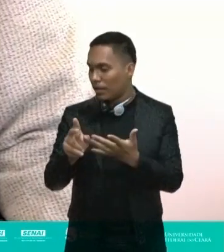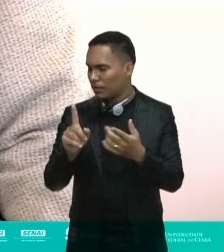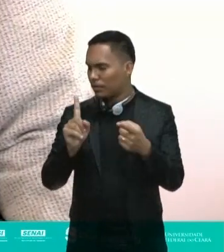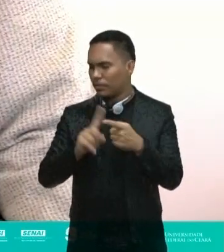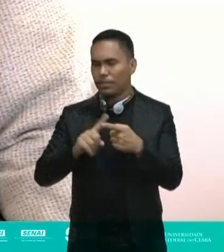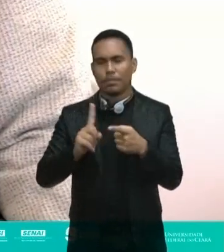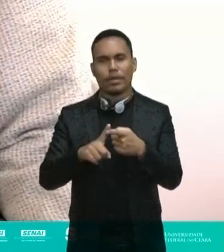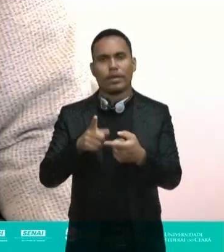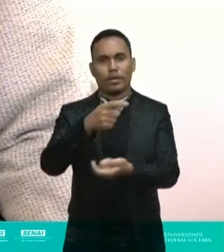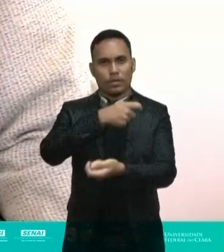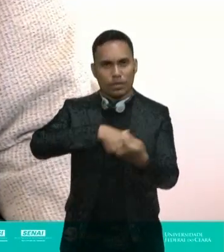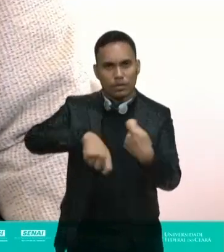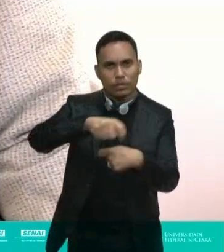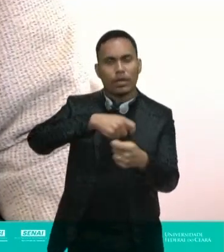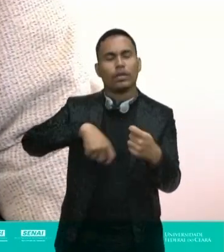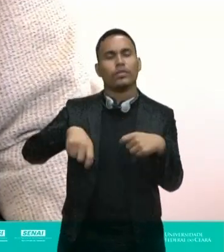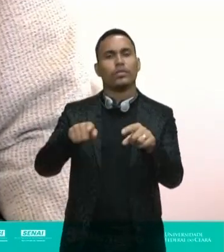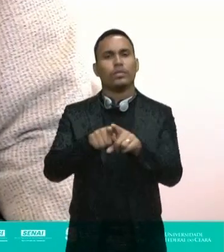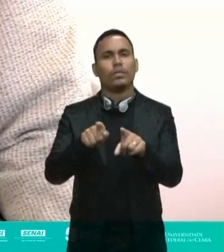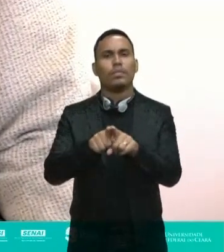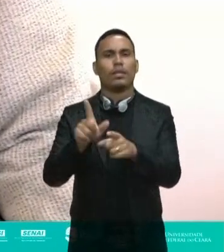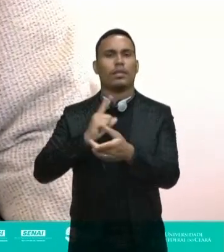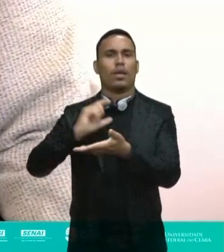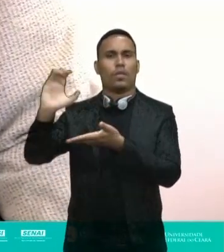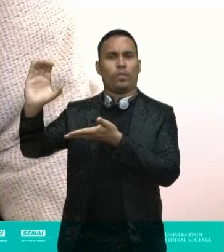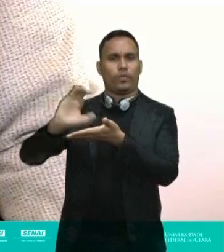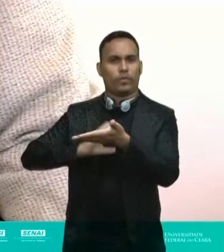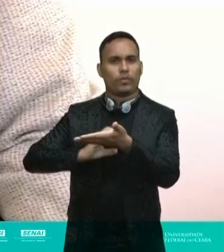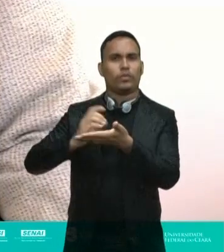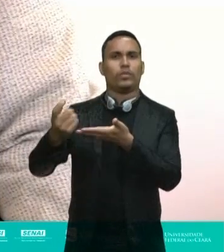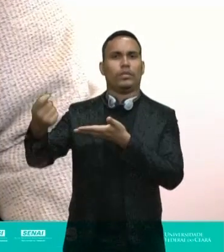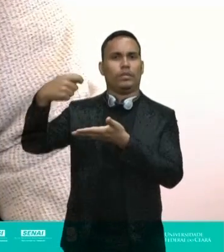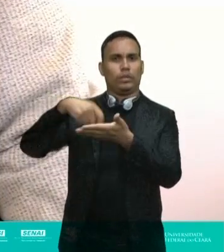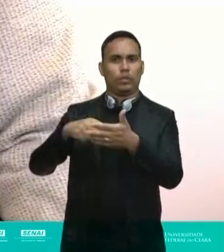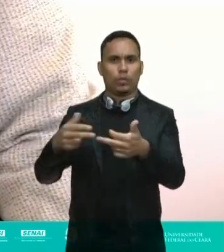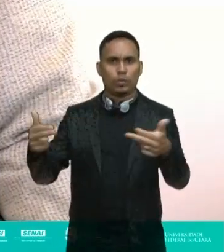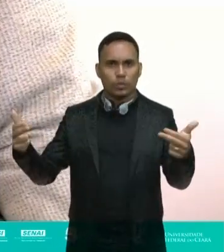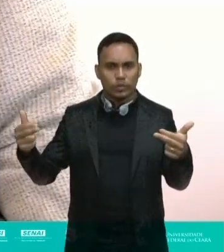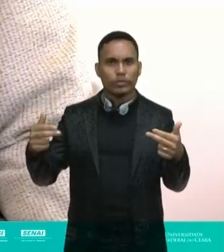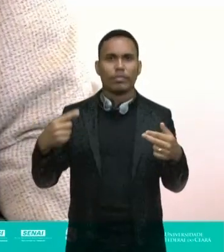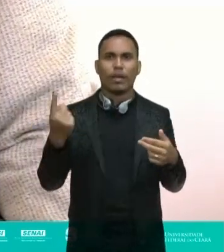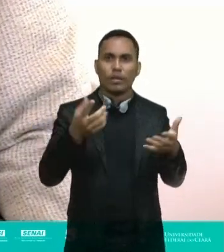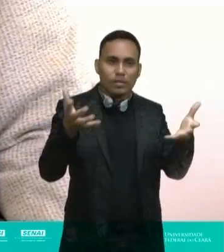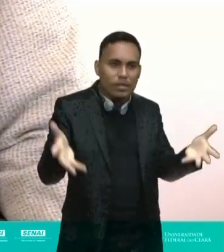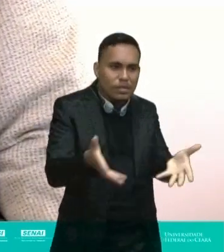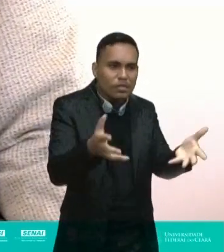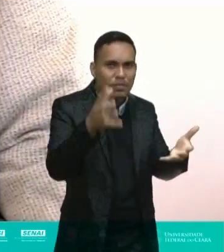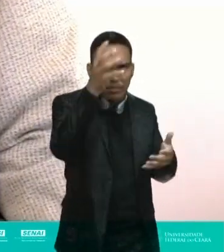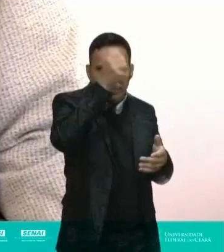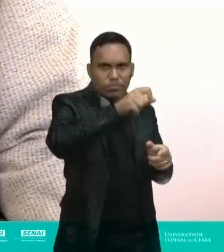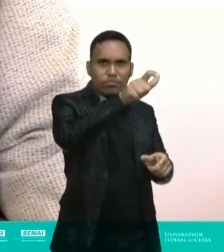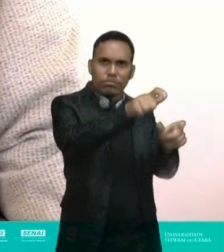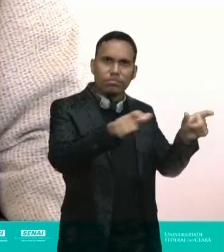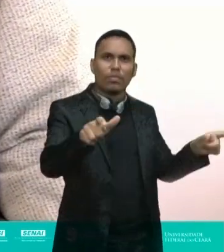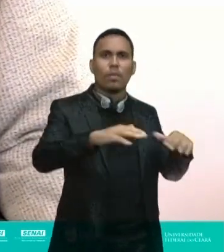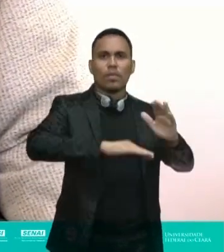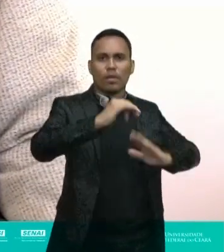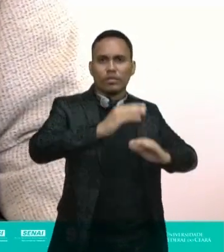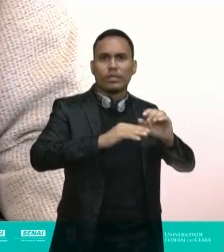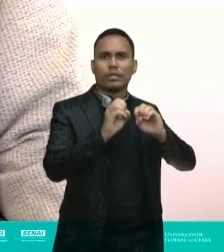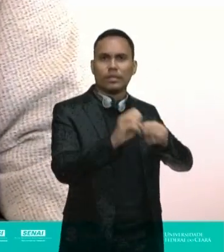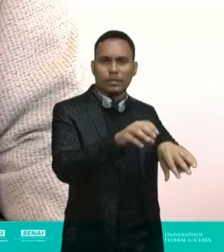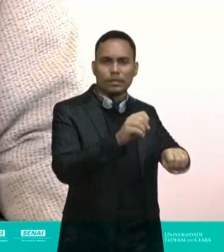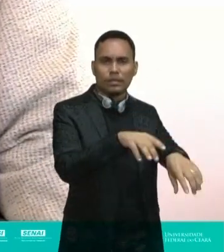mercado de hidrogênio, reduzir custos, reforçar as curvas de aprendizagem e ir consolidando lentamente